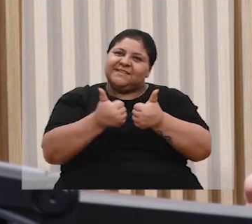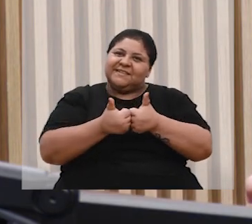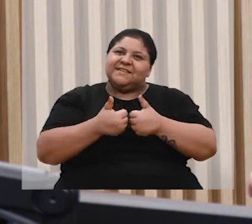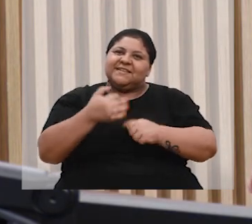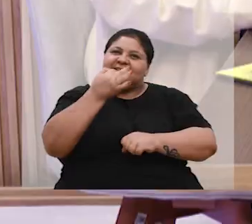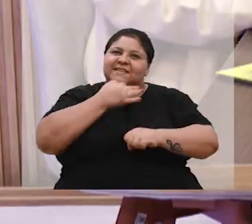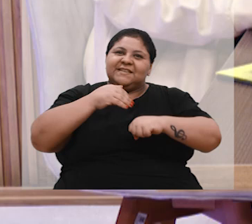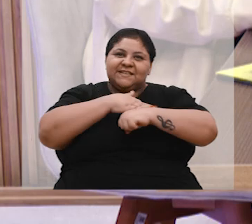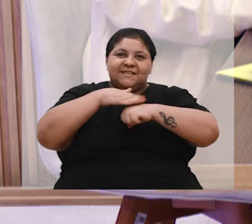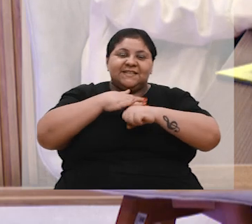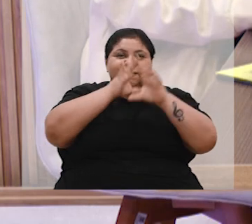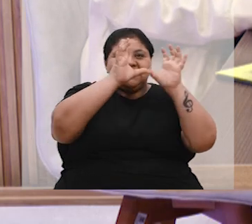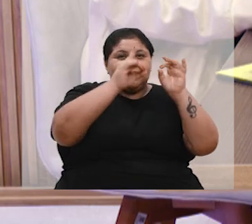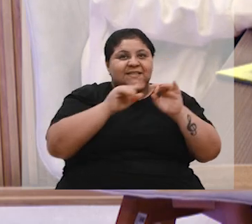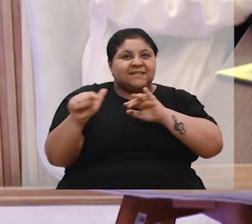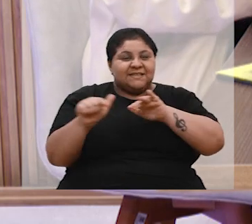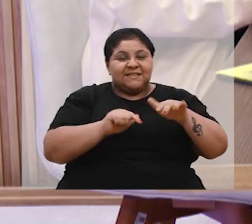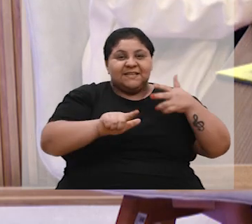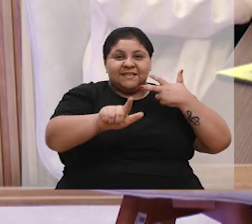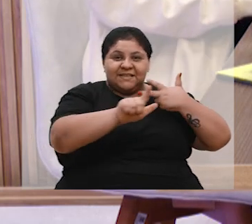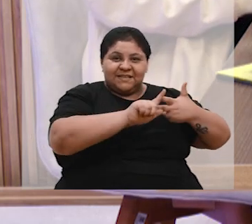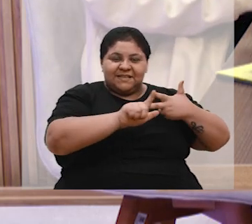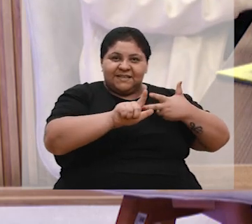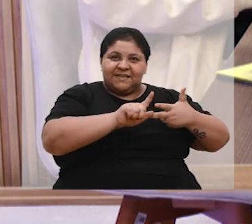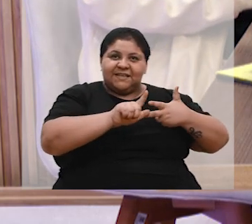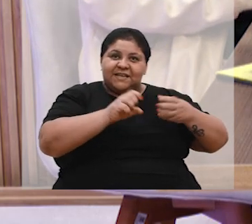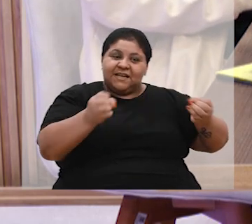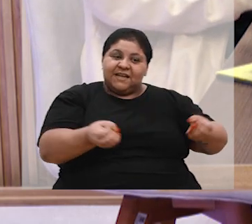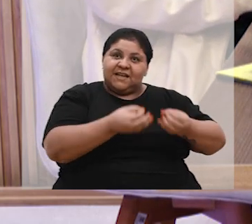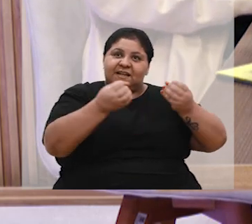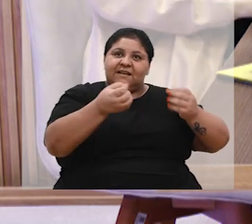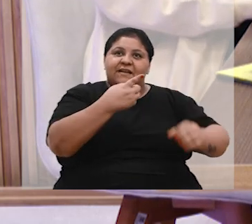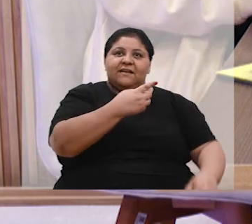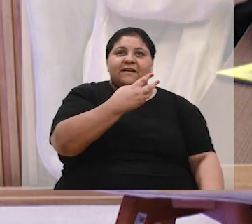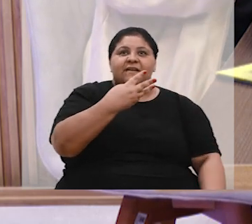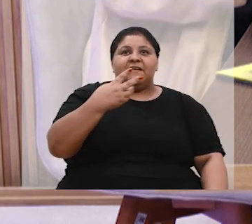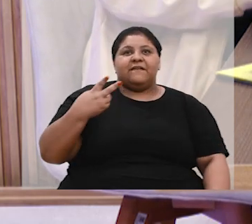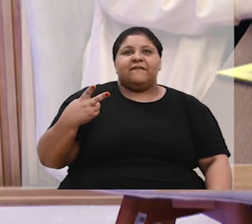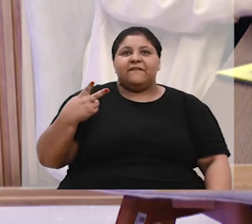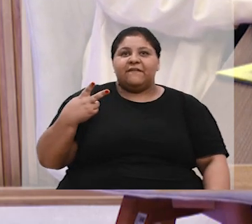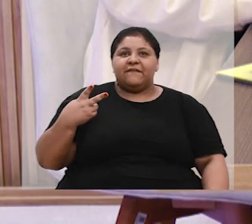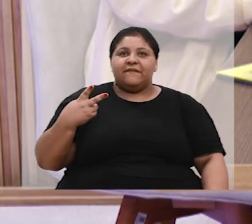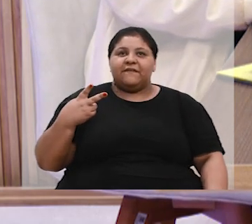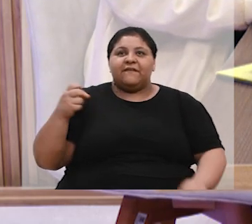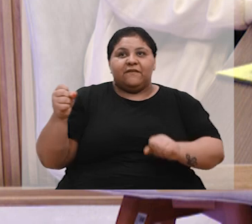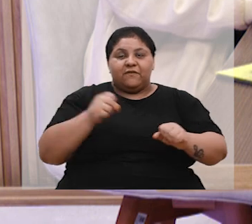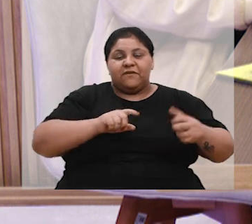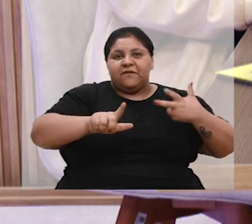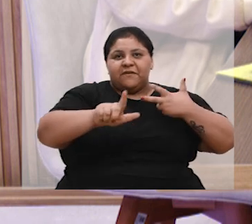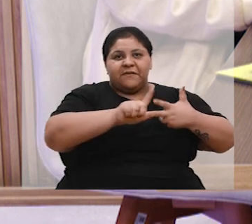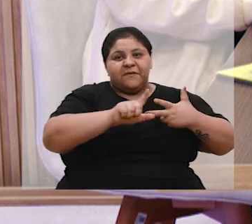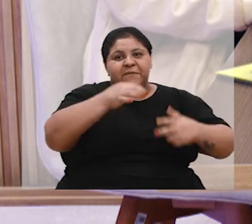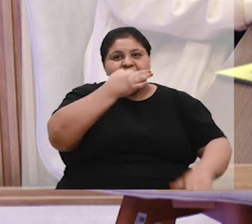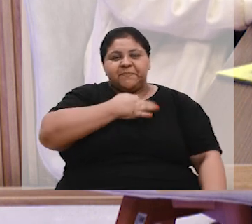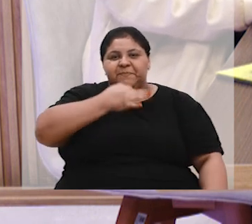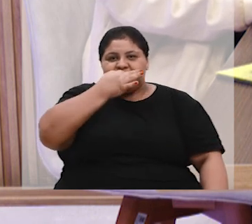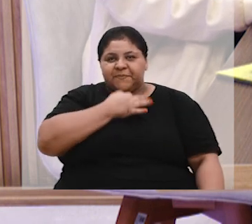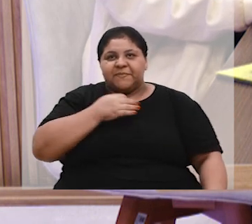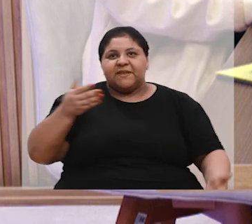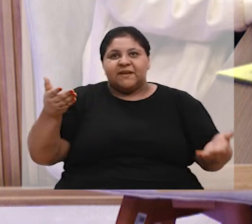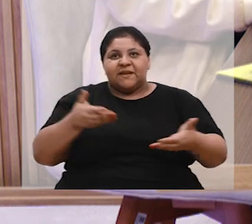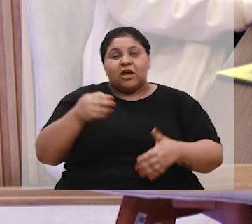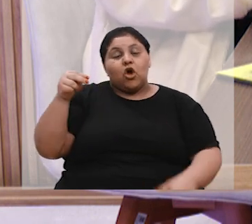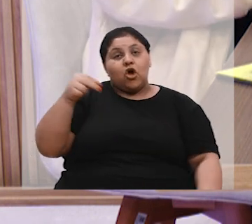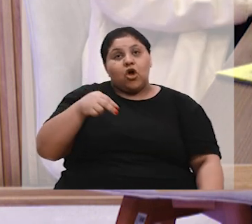aqui conosco no Caxias Conversa especial da Semana do Legislativo, que nós celebramos 132 anos do Poder